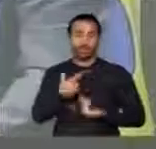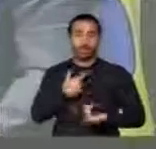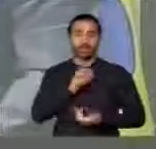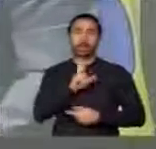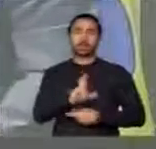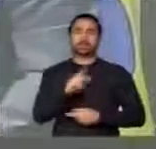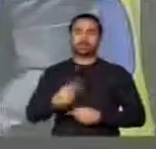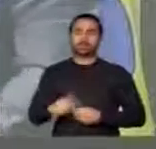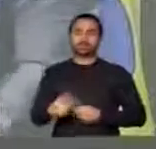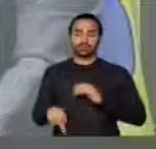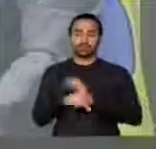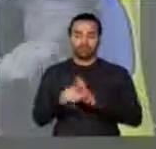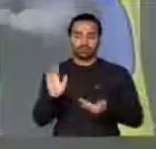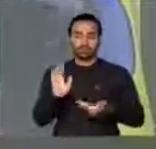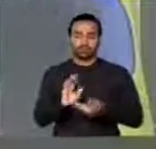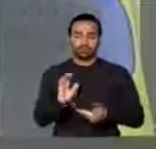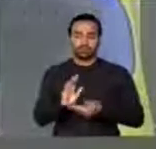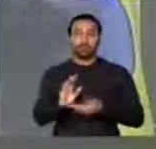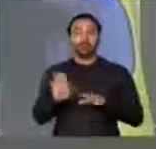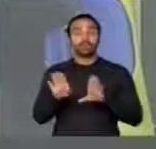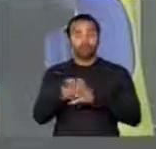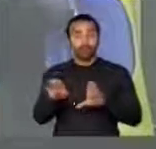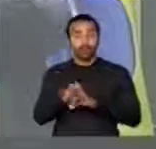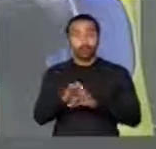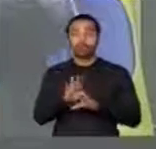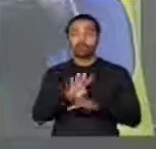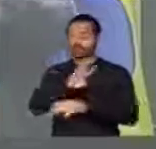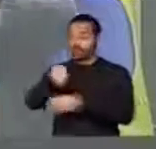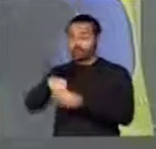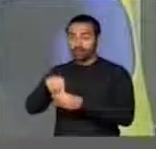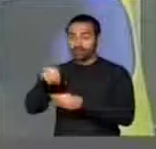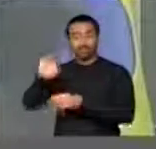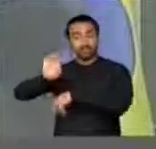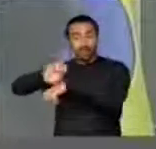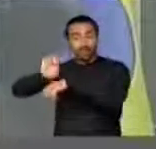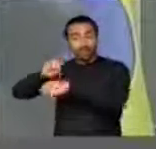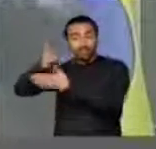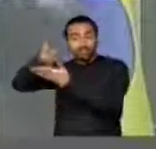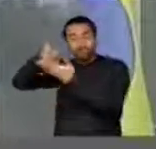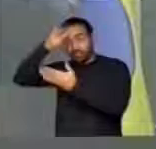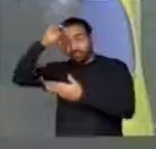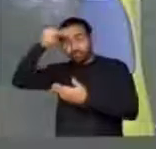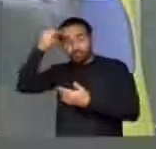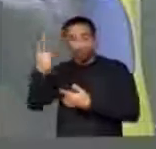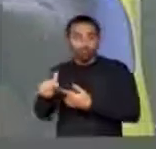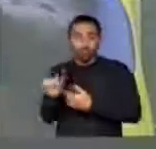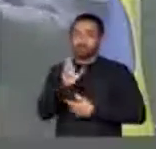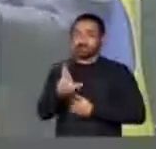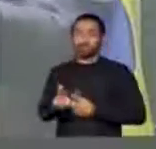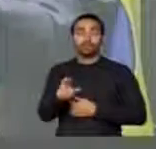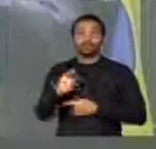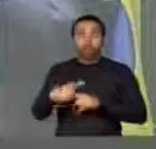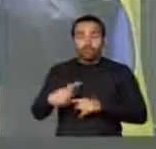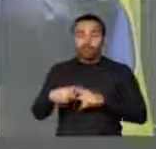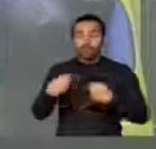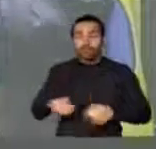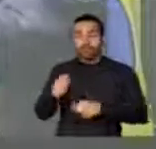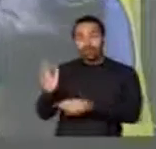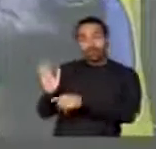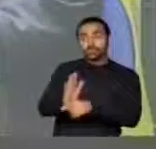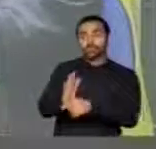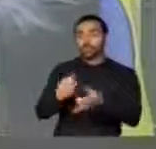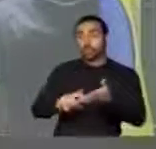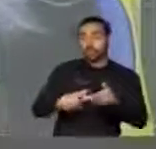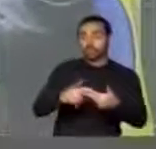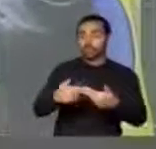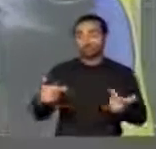Congresso Nacional, mas também particularmente nos executivos, de fazer valer as suas necessidades e